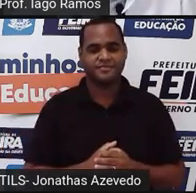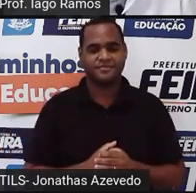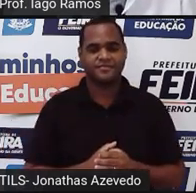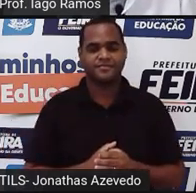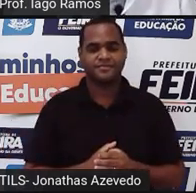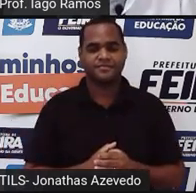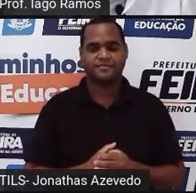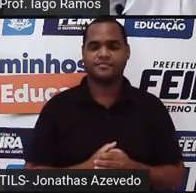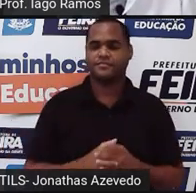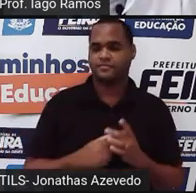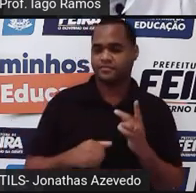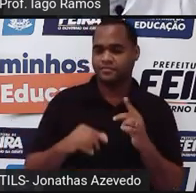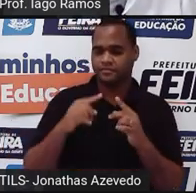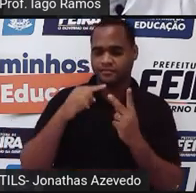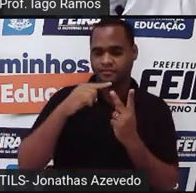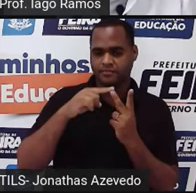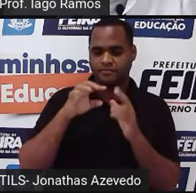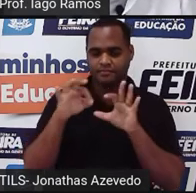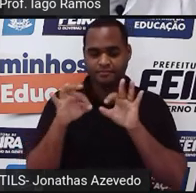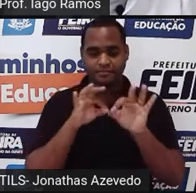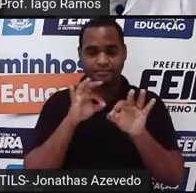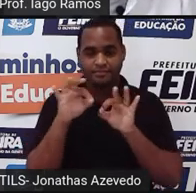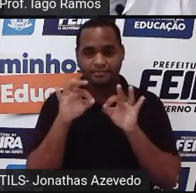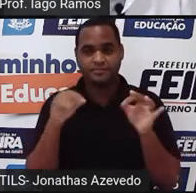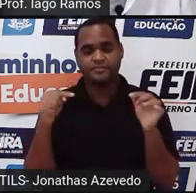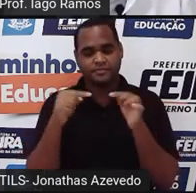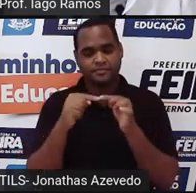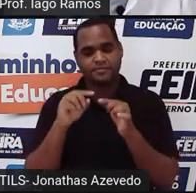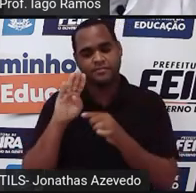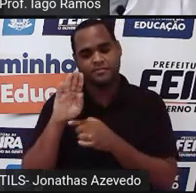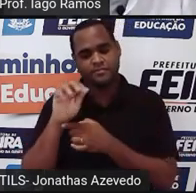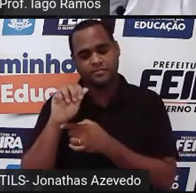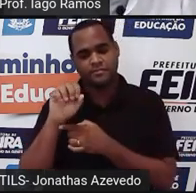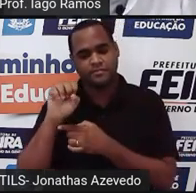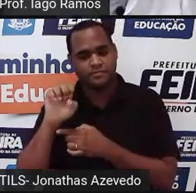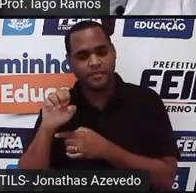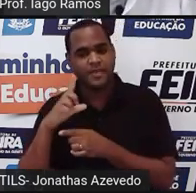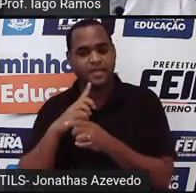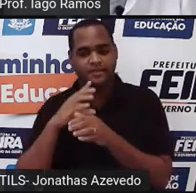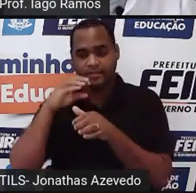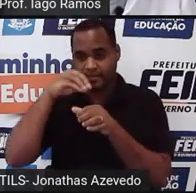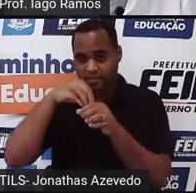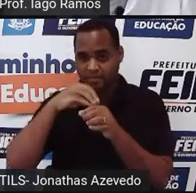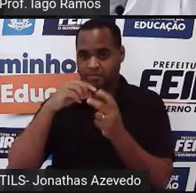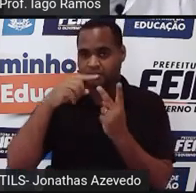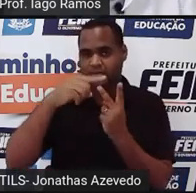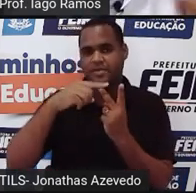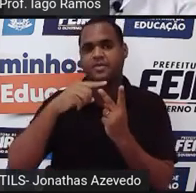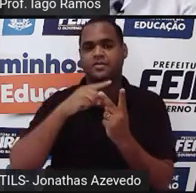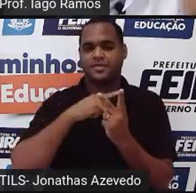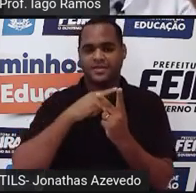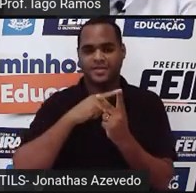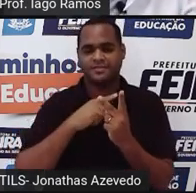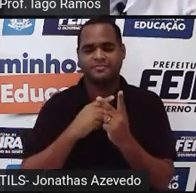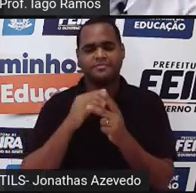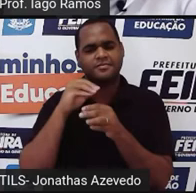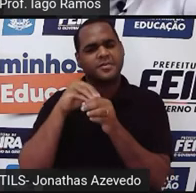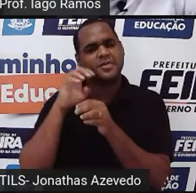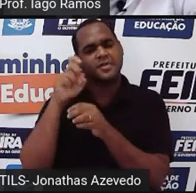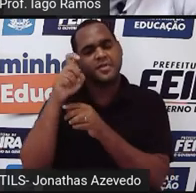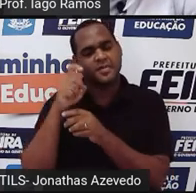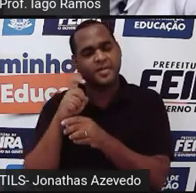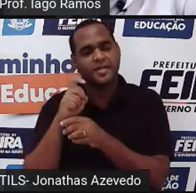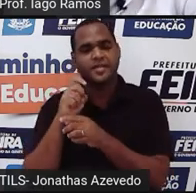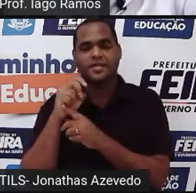Oi e essa raiz ela é montado assim ó a base é o número que vai ficar dentro da raiz no expoente